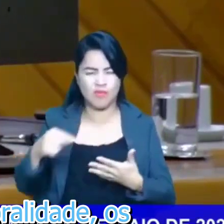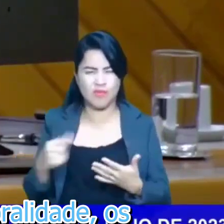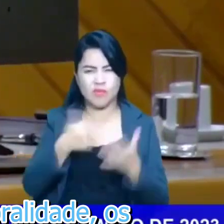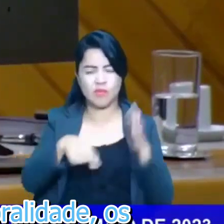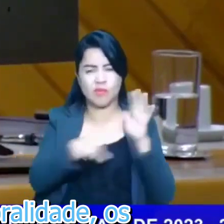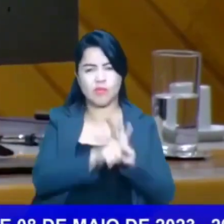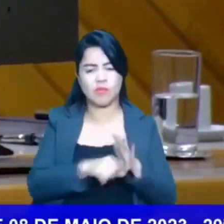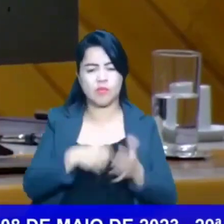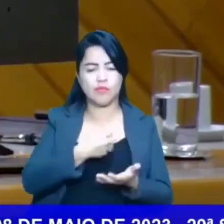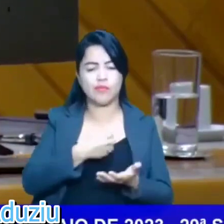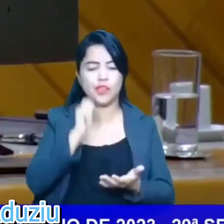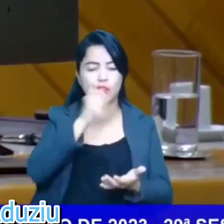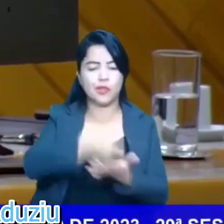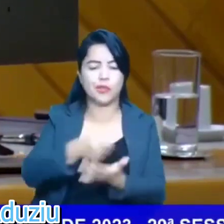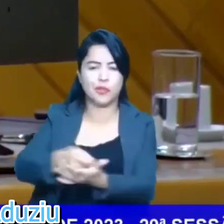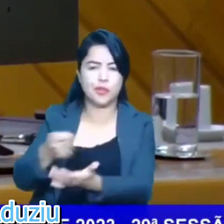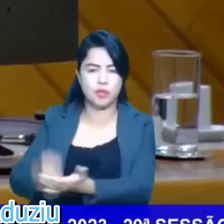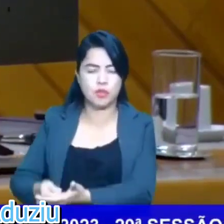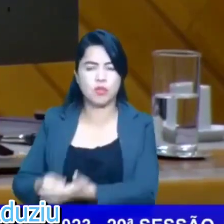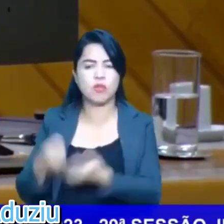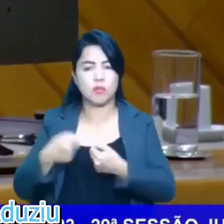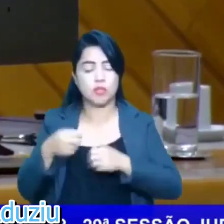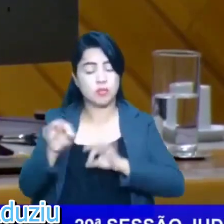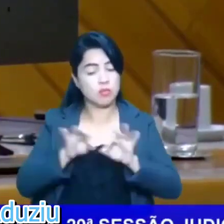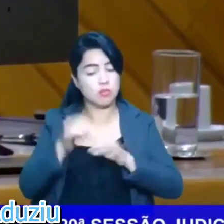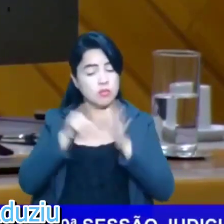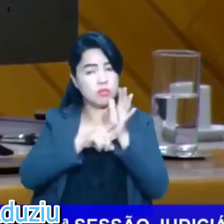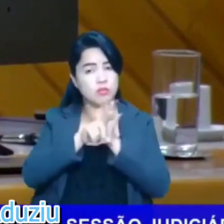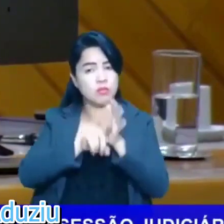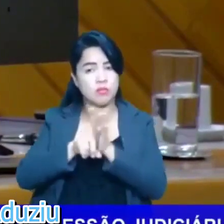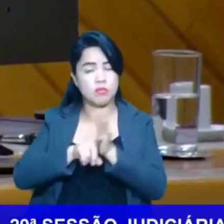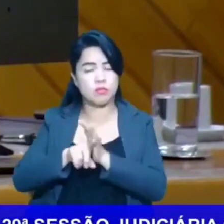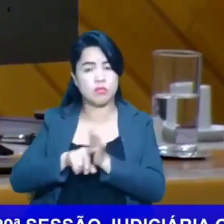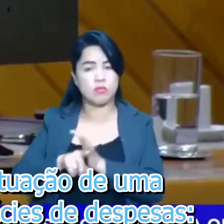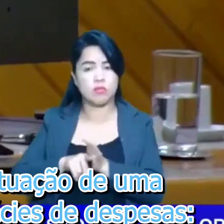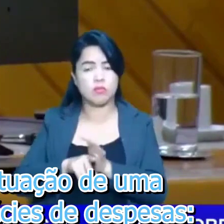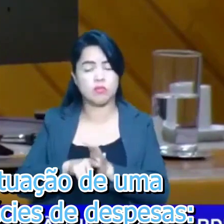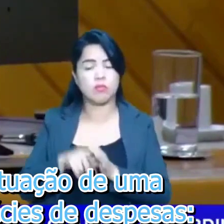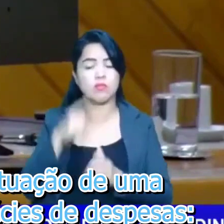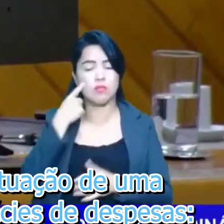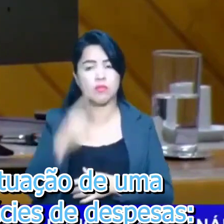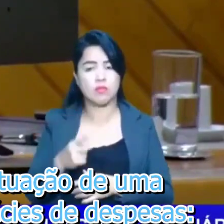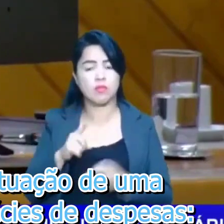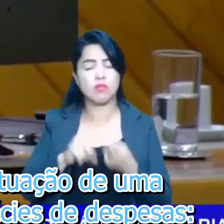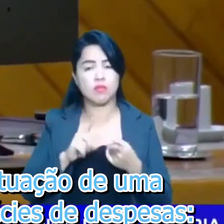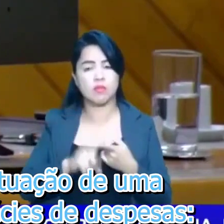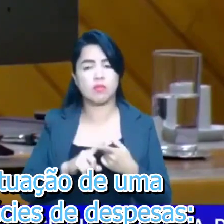moralidade, os gastos foram excessivos e merecem ser glosados. Aduziu